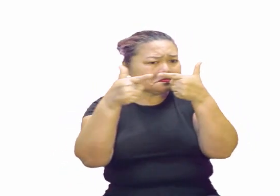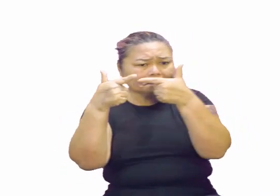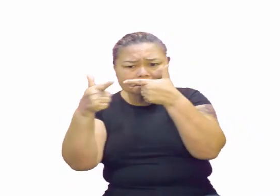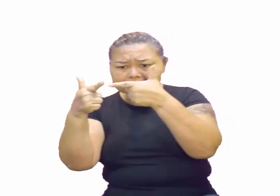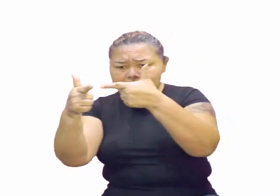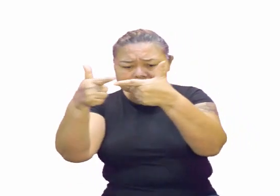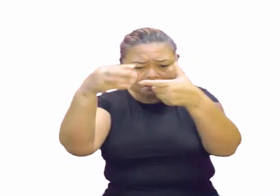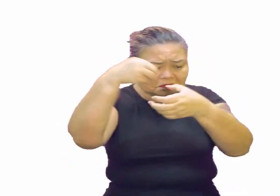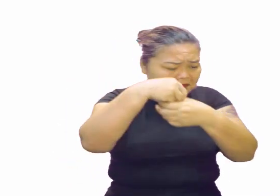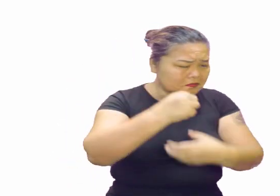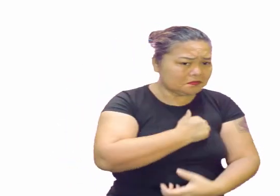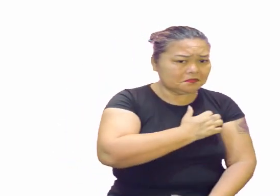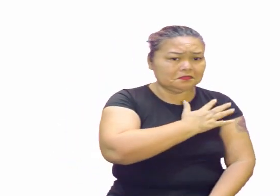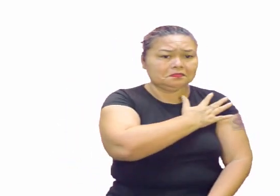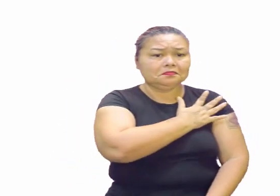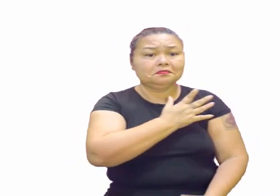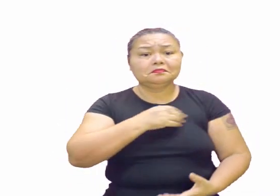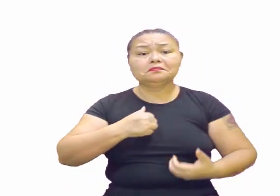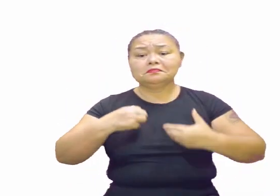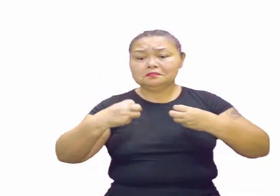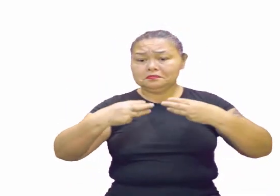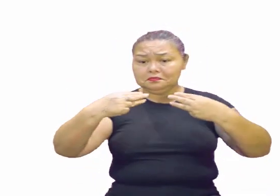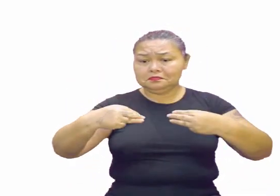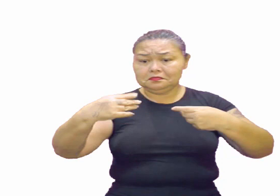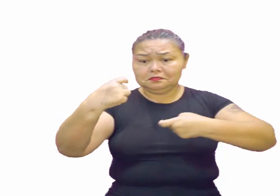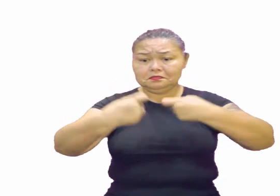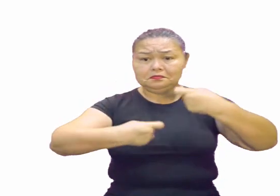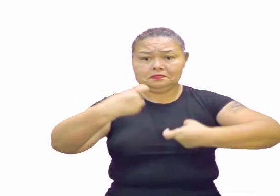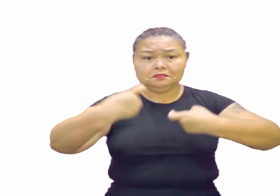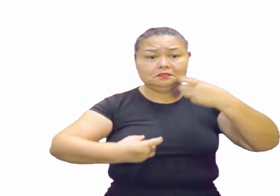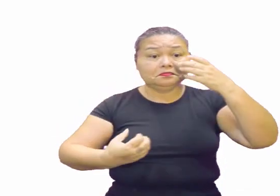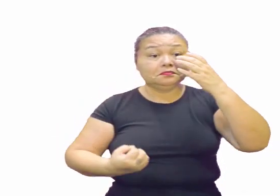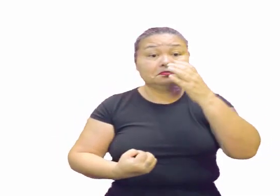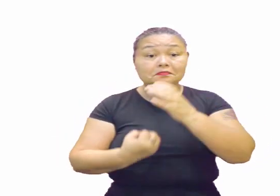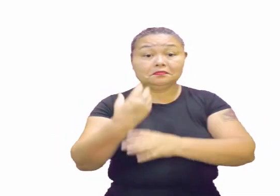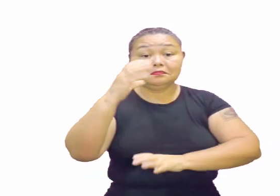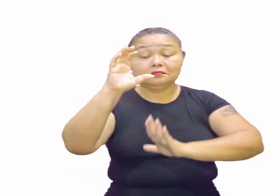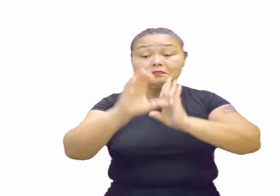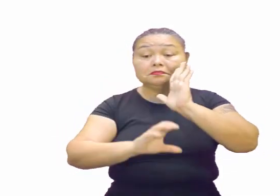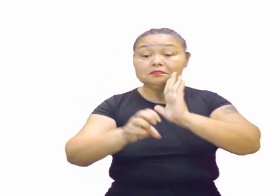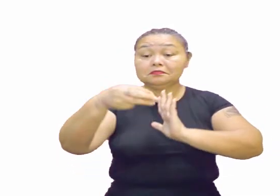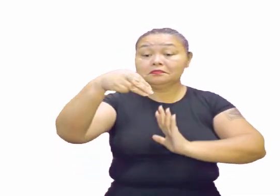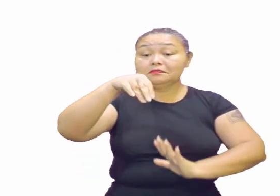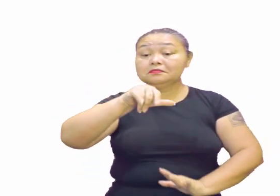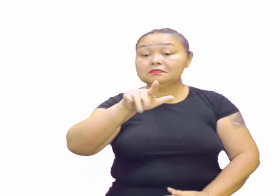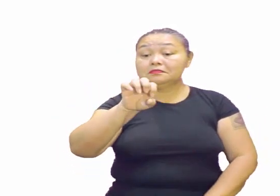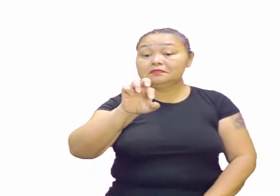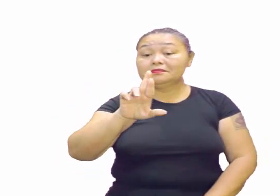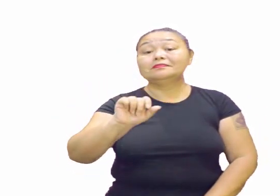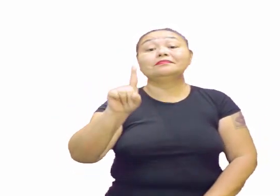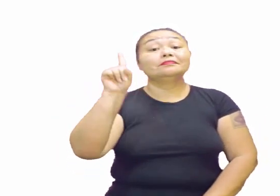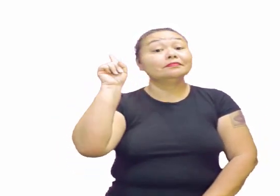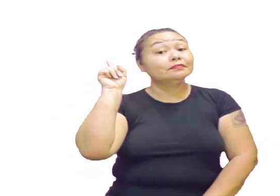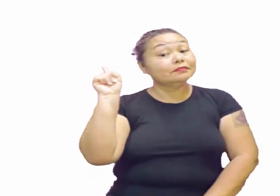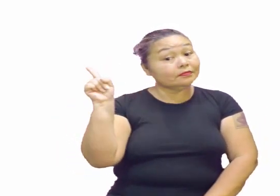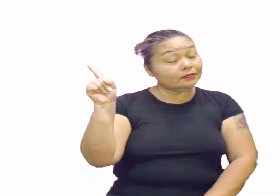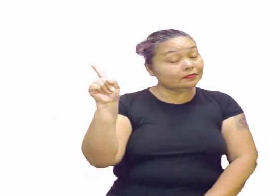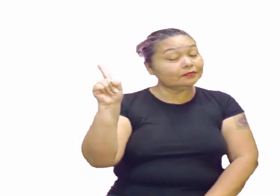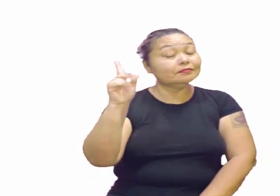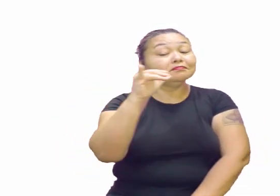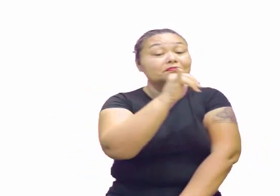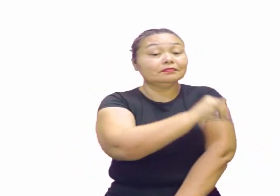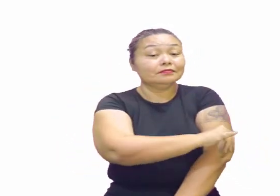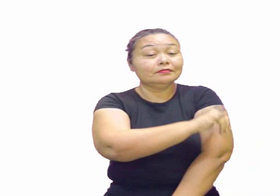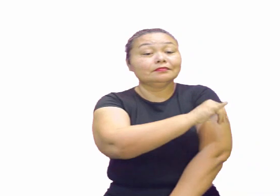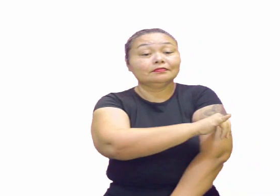os militares e o Ministério da Guerra, foi fundado o Clube Militar. Aí, garoto, Rio de